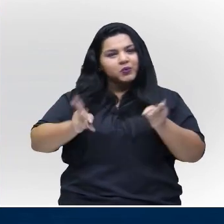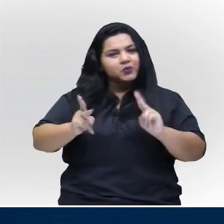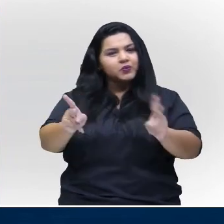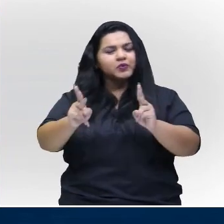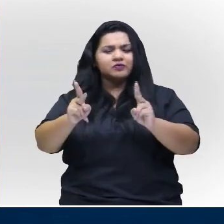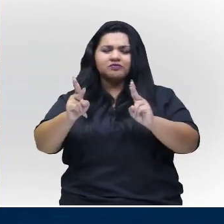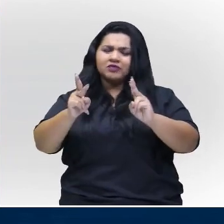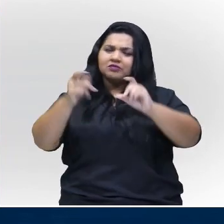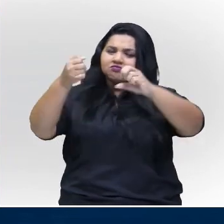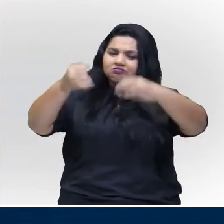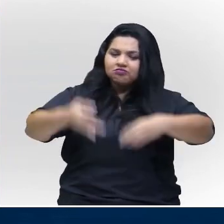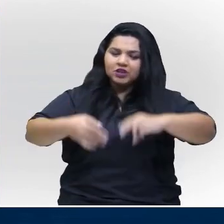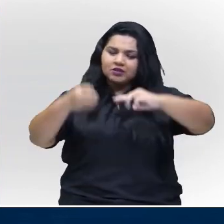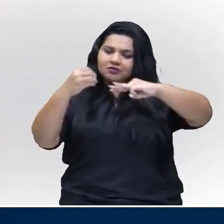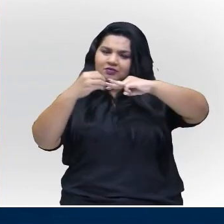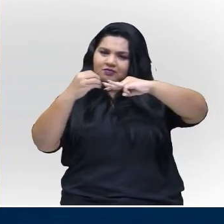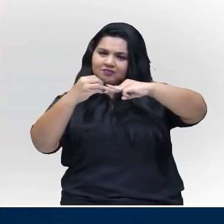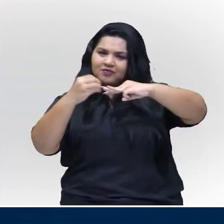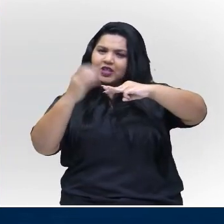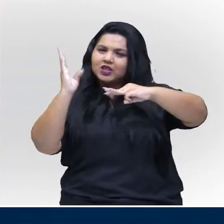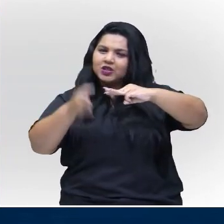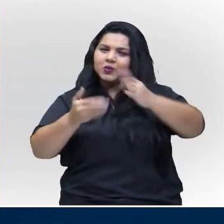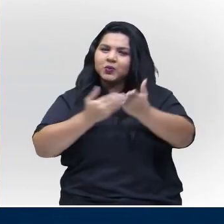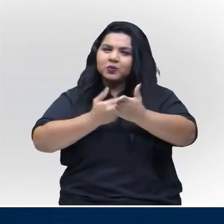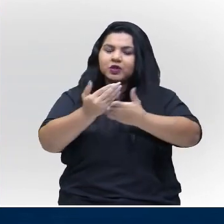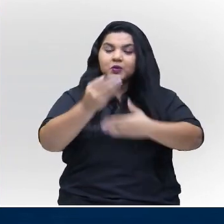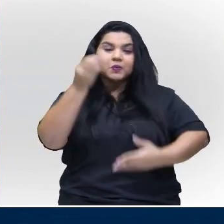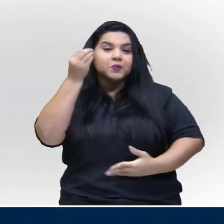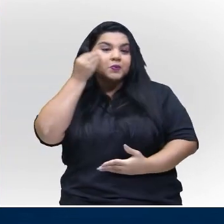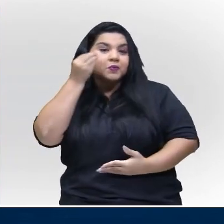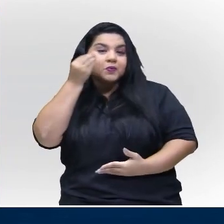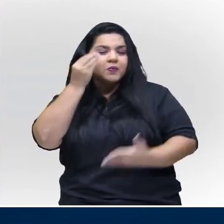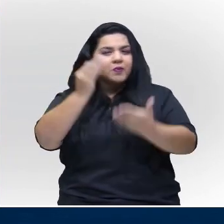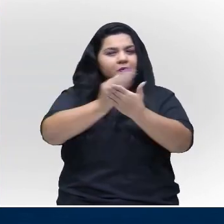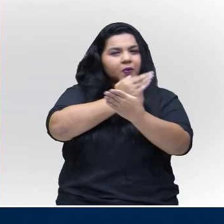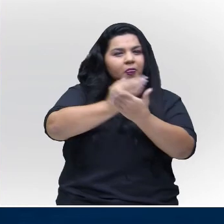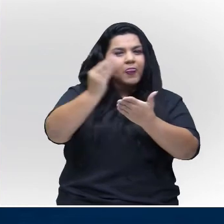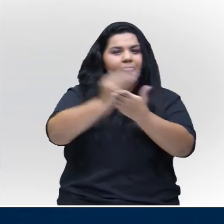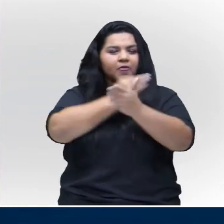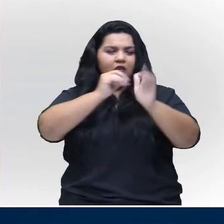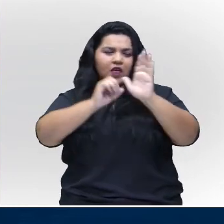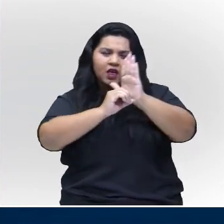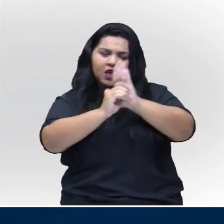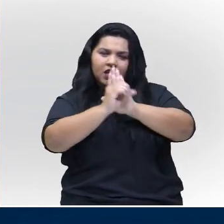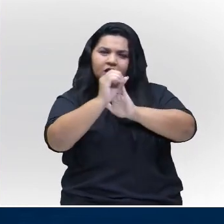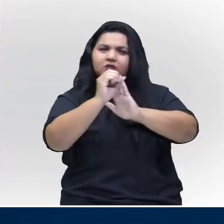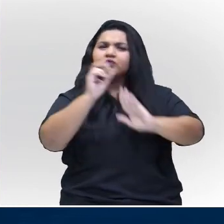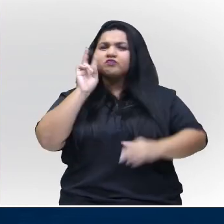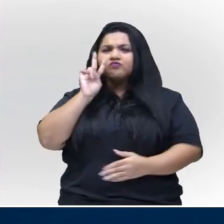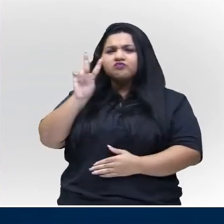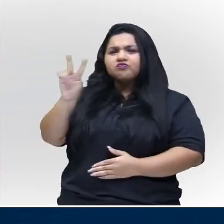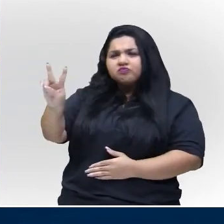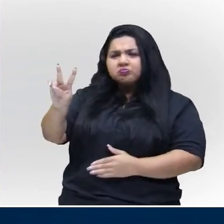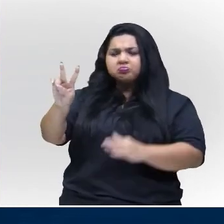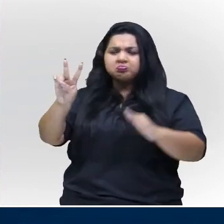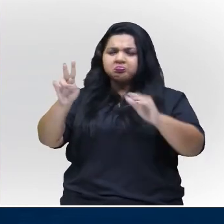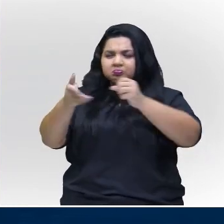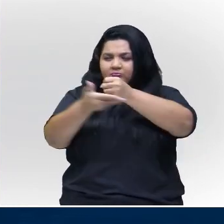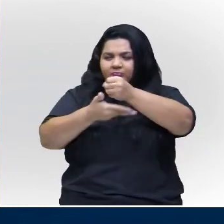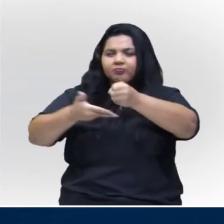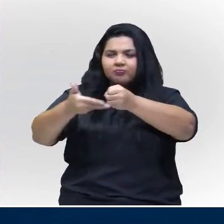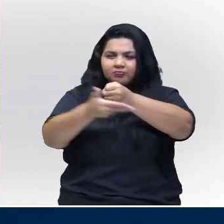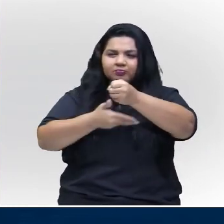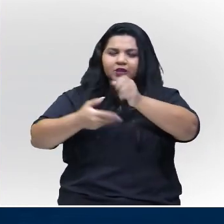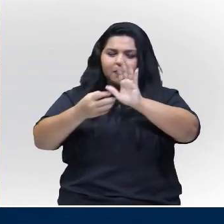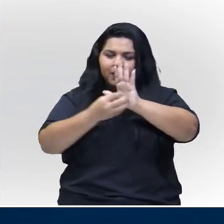as células, né? A gente já começou a observar algumas organelas, a gente viu algumas partes básicas aí da